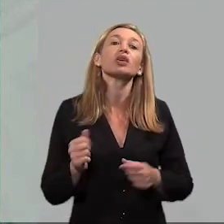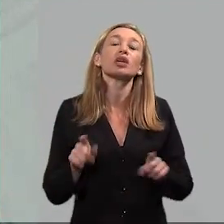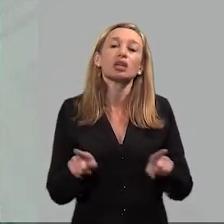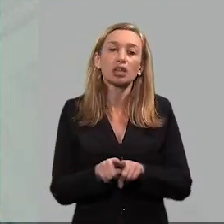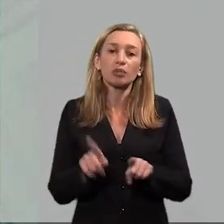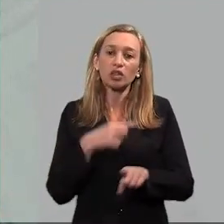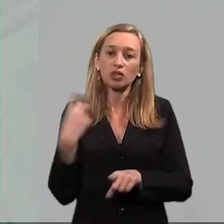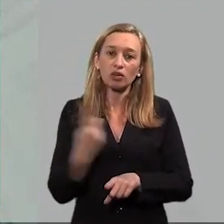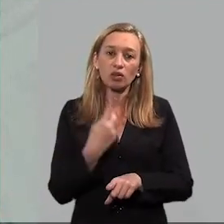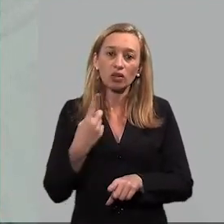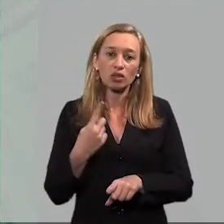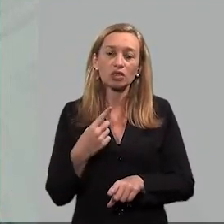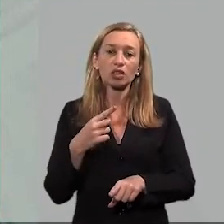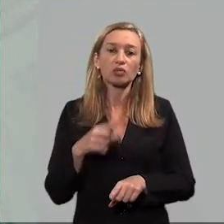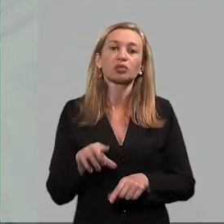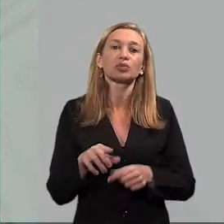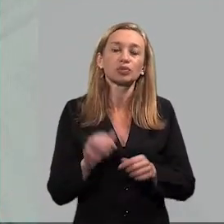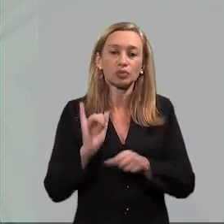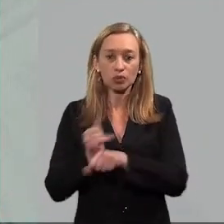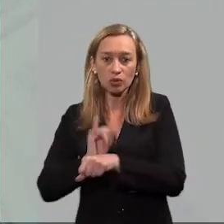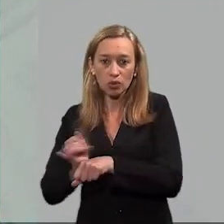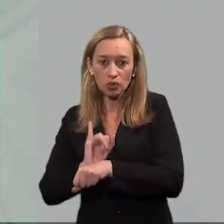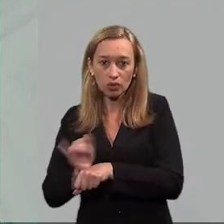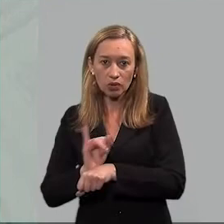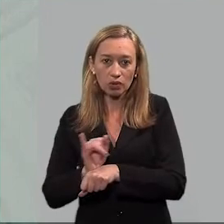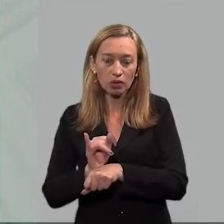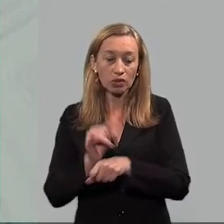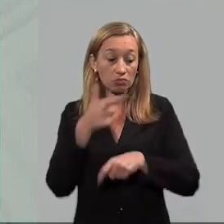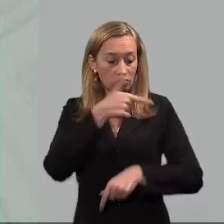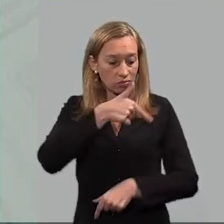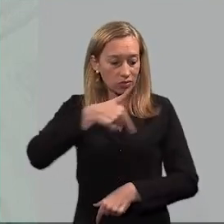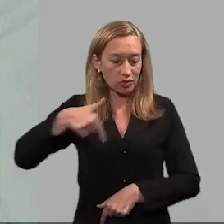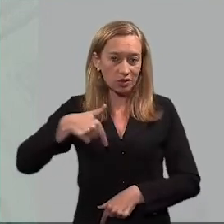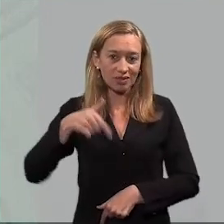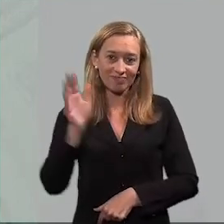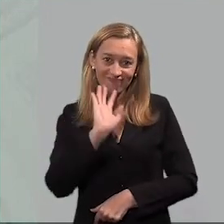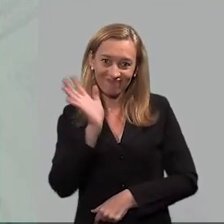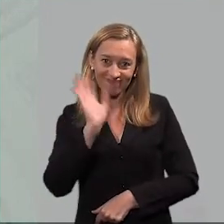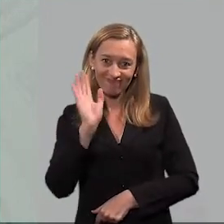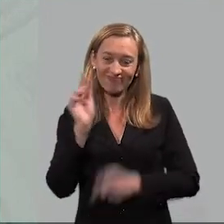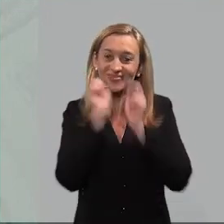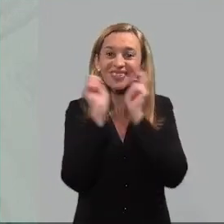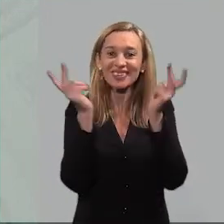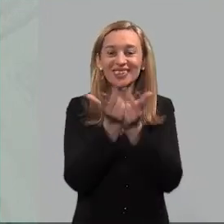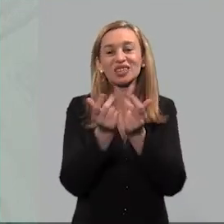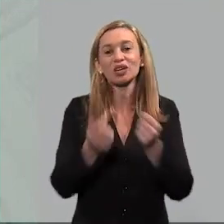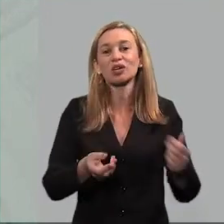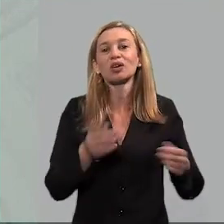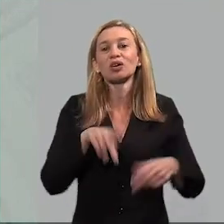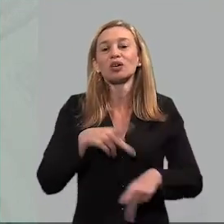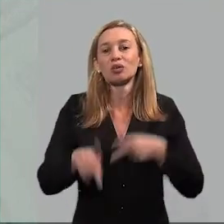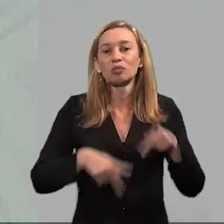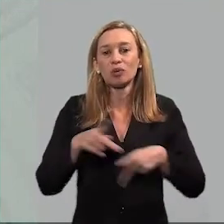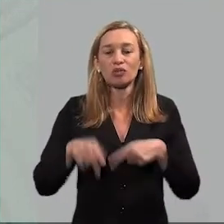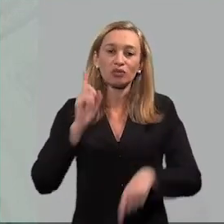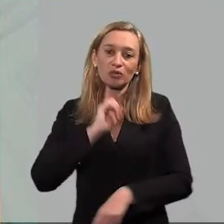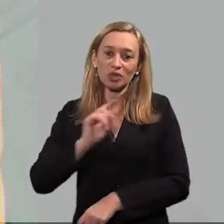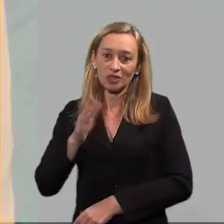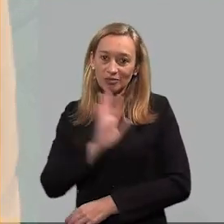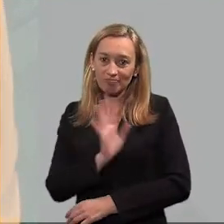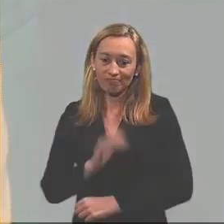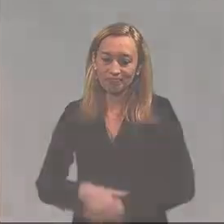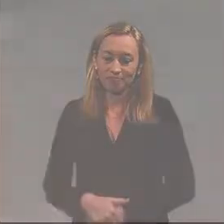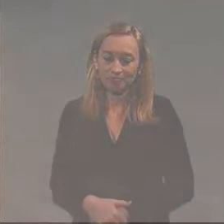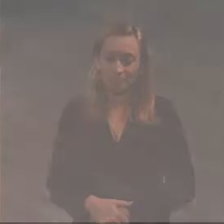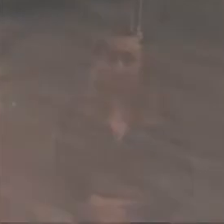www.alerj.rj.gov.br. Nós também estamos no YouTube. Entre na nossa página, acesse o nosso conteúdo. Até a próxima. TV Alerj, canal do Povo Fluminense.